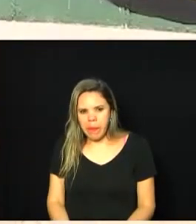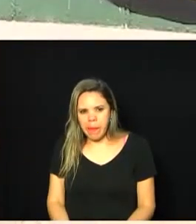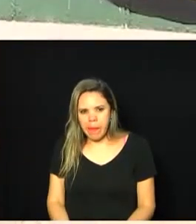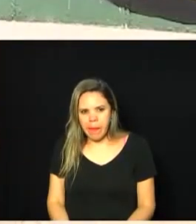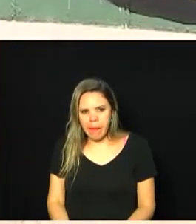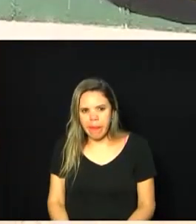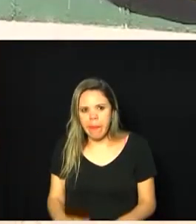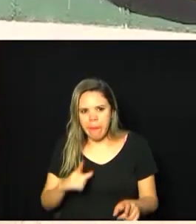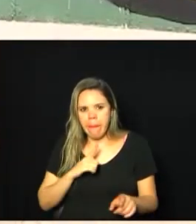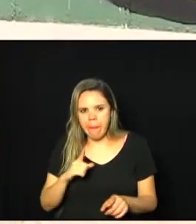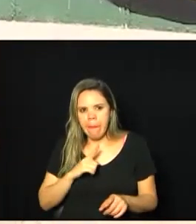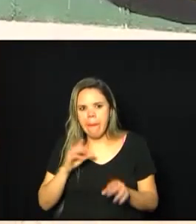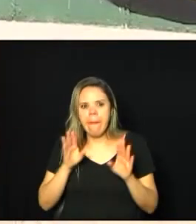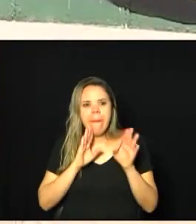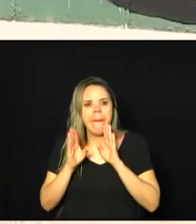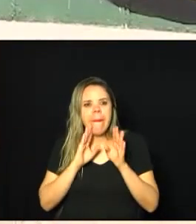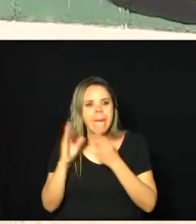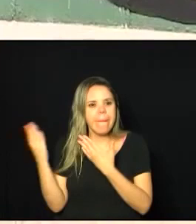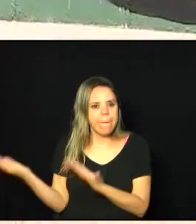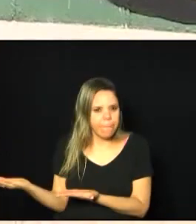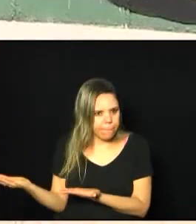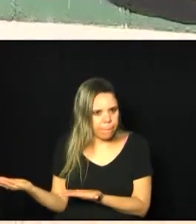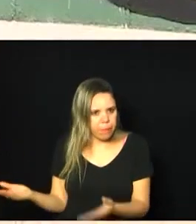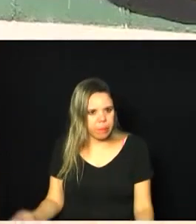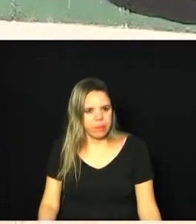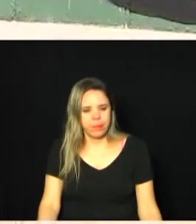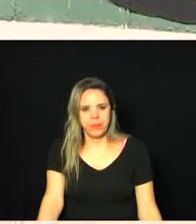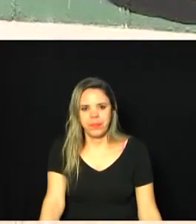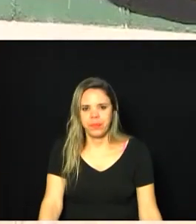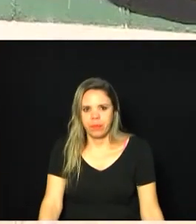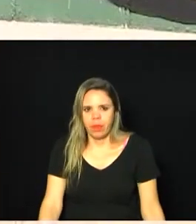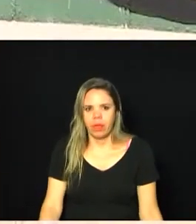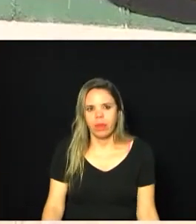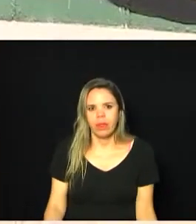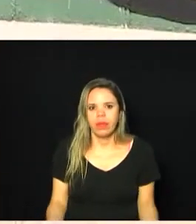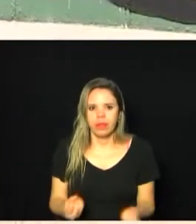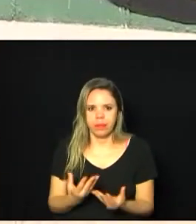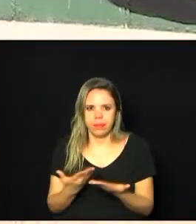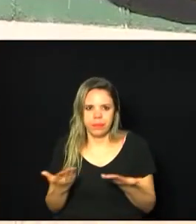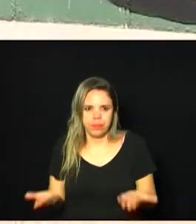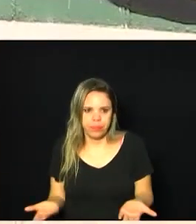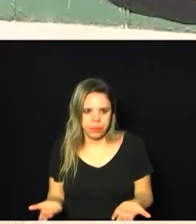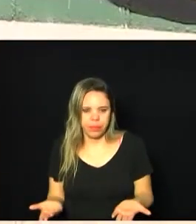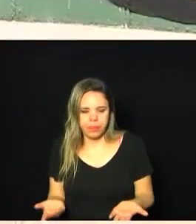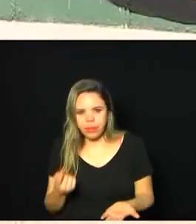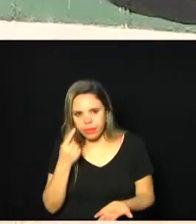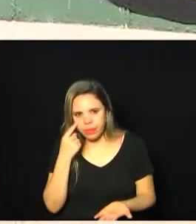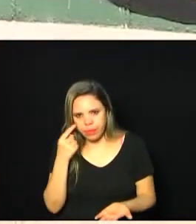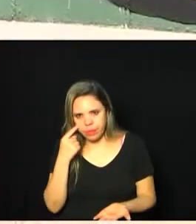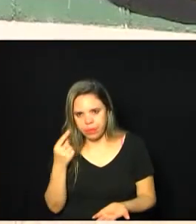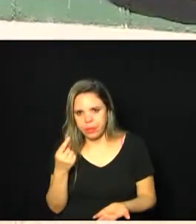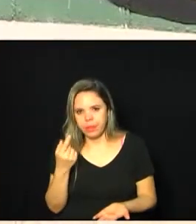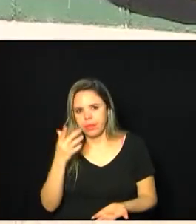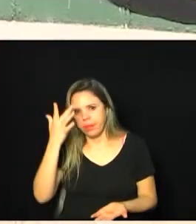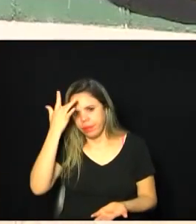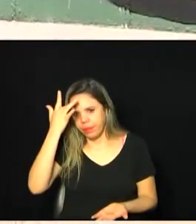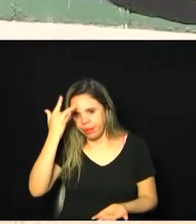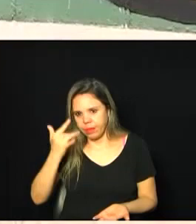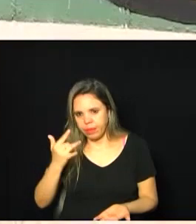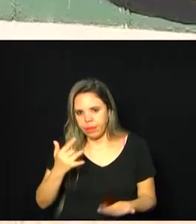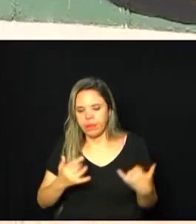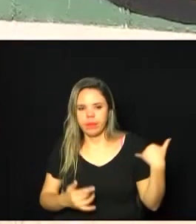@casa_do-pavão. Tem também a página no Facebook, que é Casa do Pavão. Ali tem outras informações. E olha, Gabriel, como amanhã é